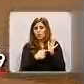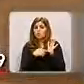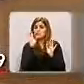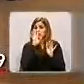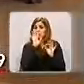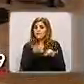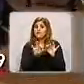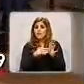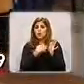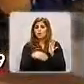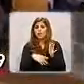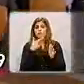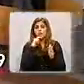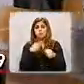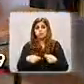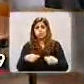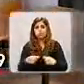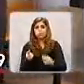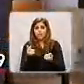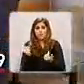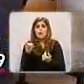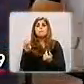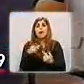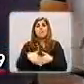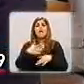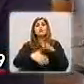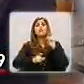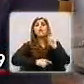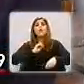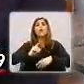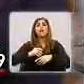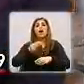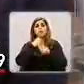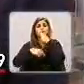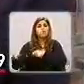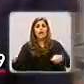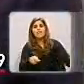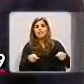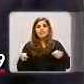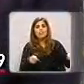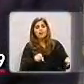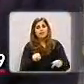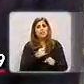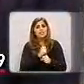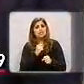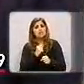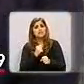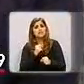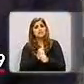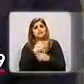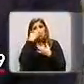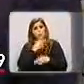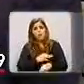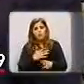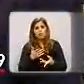os contratos não pode gastar mais dinheiro, não pode gastar mais dinheiro. O que é que vai acontecer à cantina? Esta cantina é um serviço complexo, servimos aqui mais